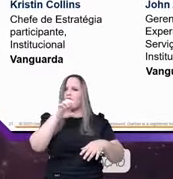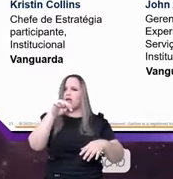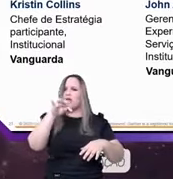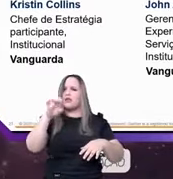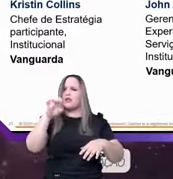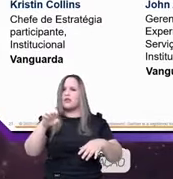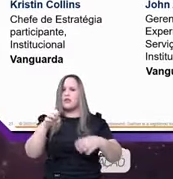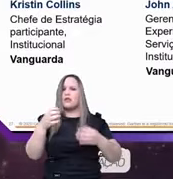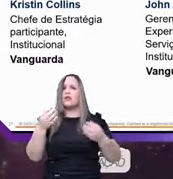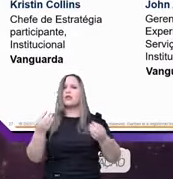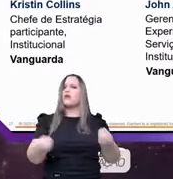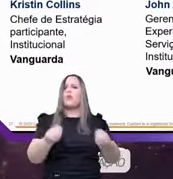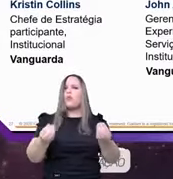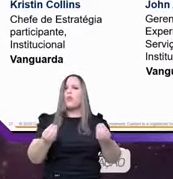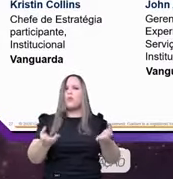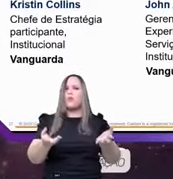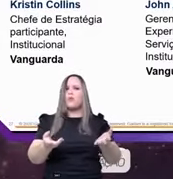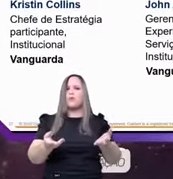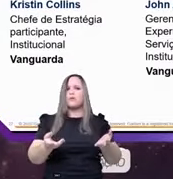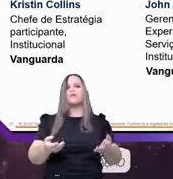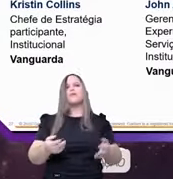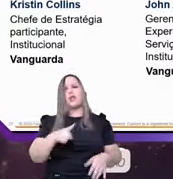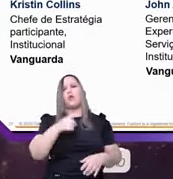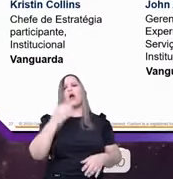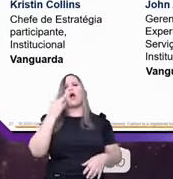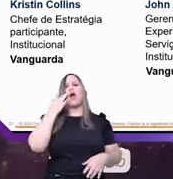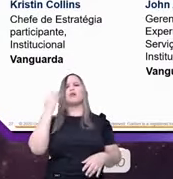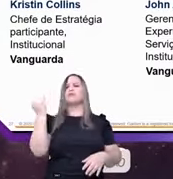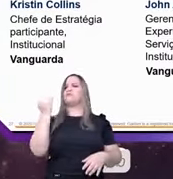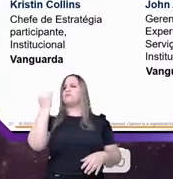Esse mesmo caso, e eu trouxe esse caso porque é interessante, porque